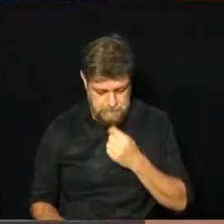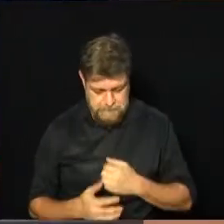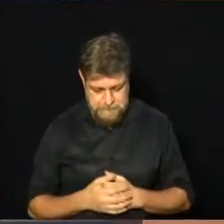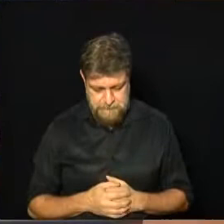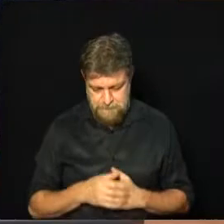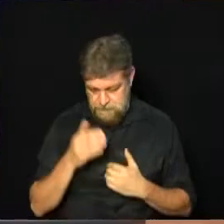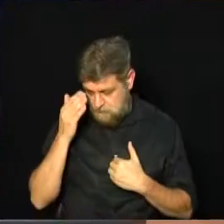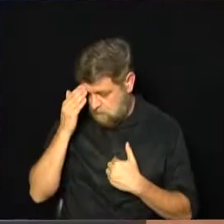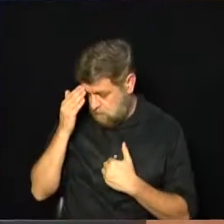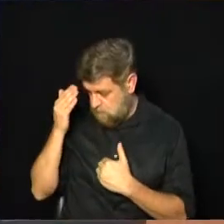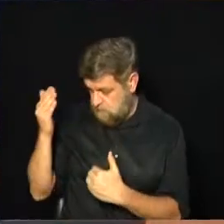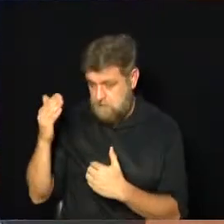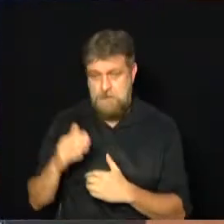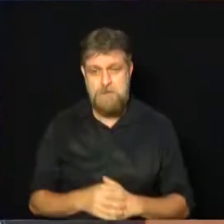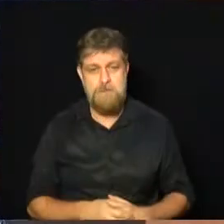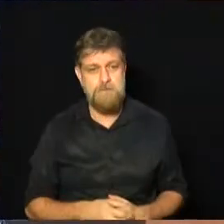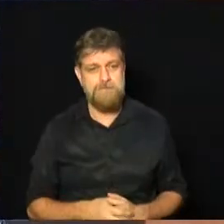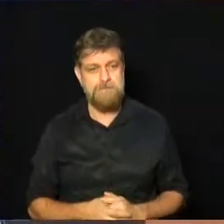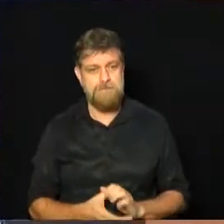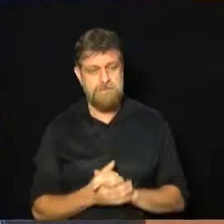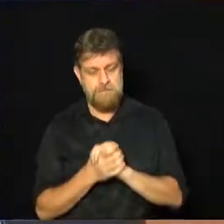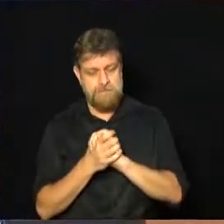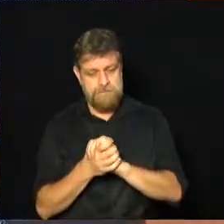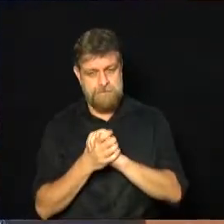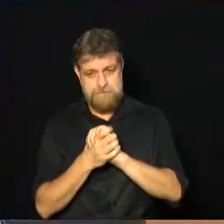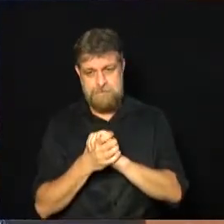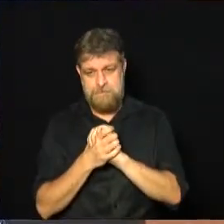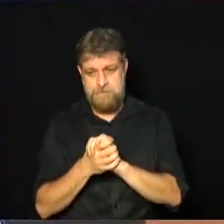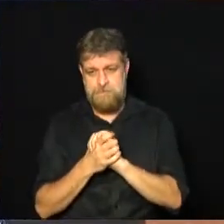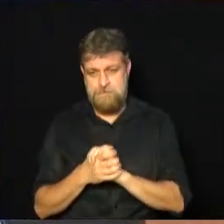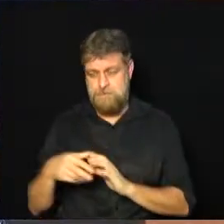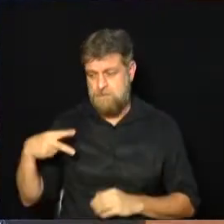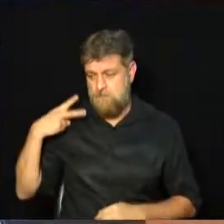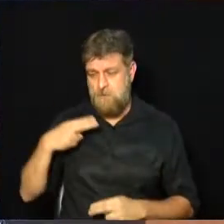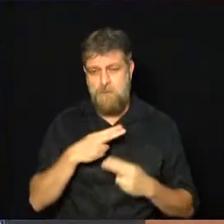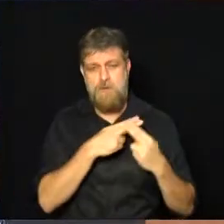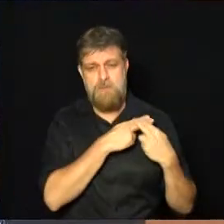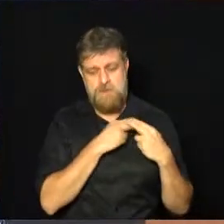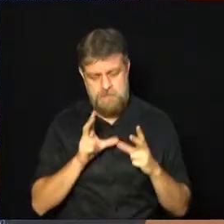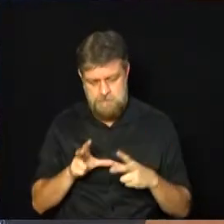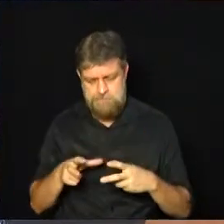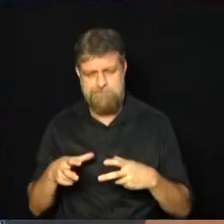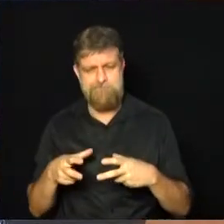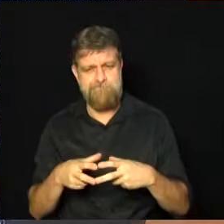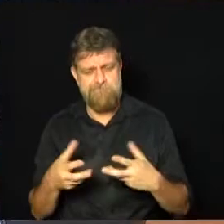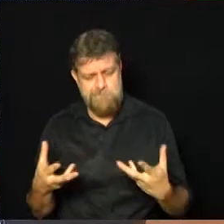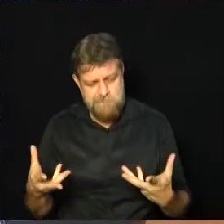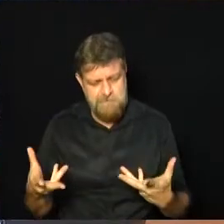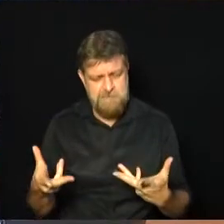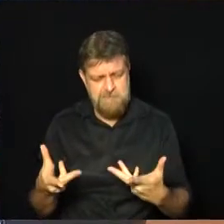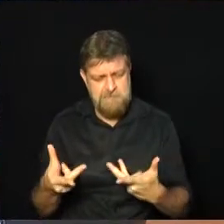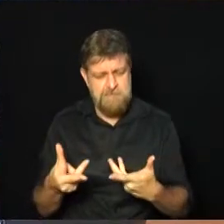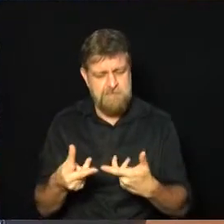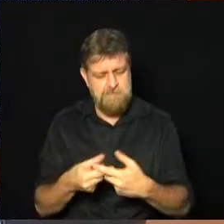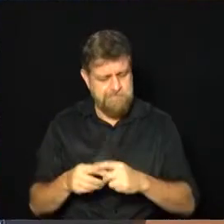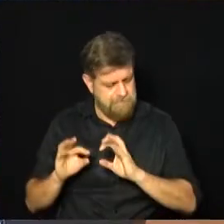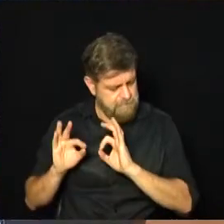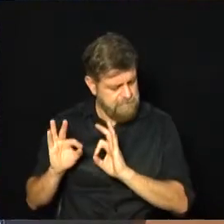Obrigado, vereador Otto. Cumprimento Vossa Excelência, que tem conduzido esta comissão com maestria, com